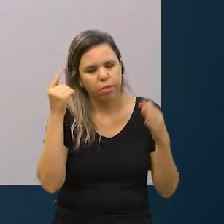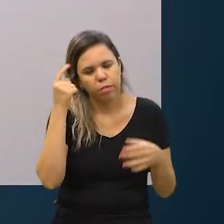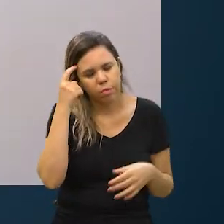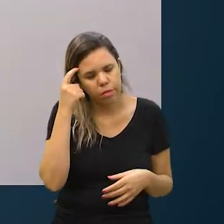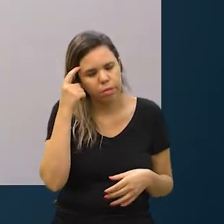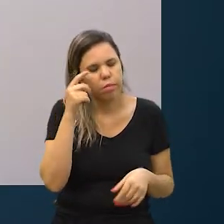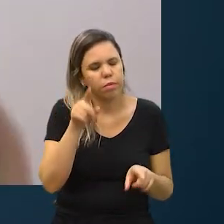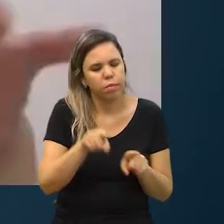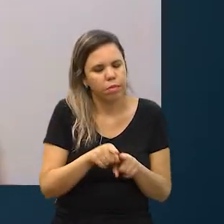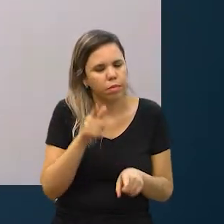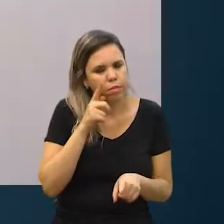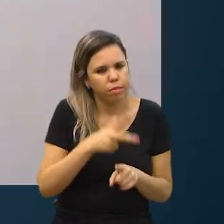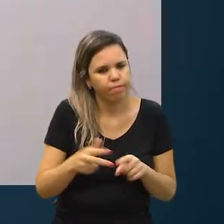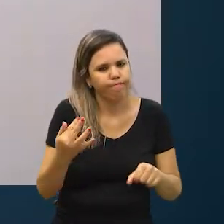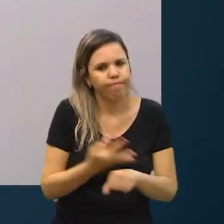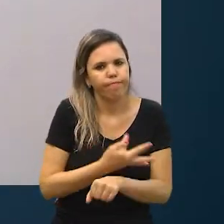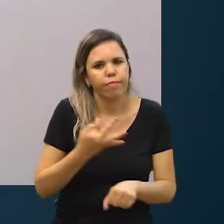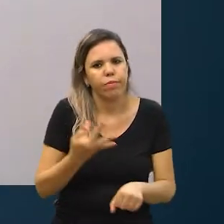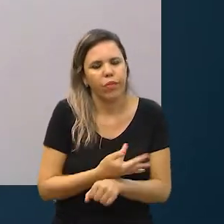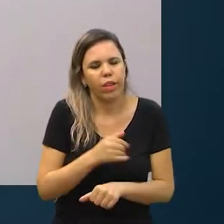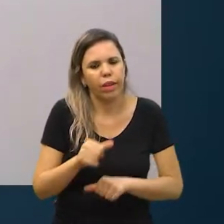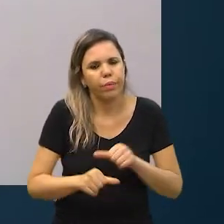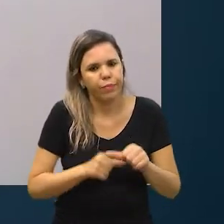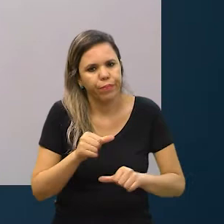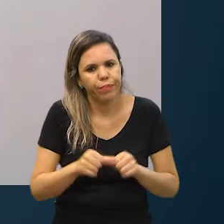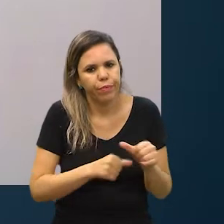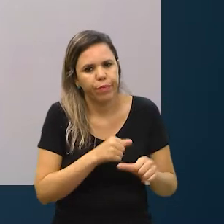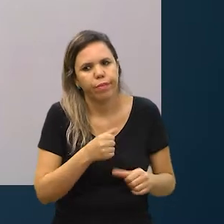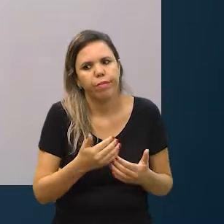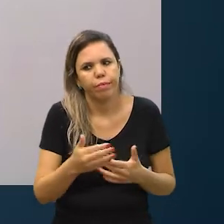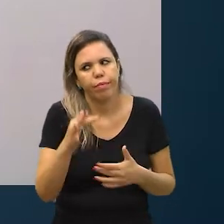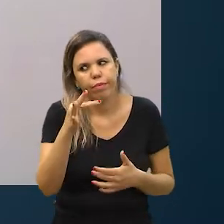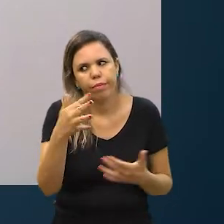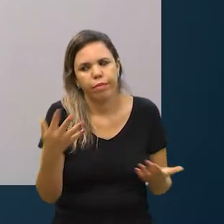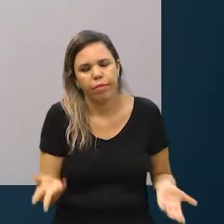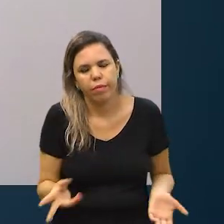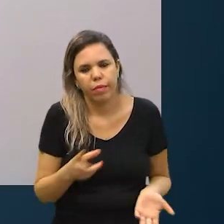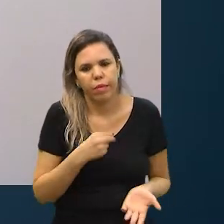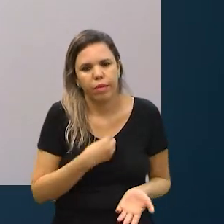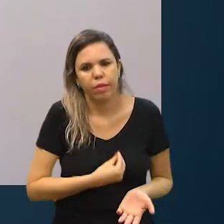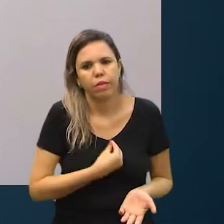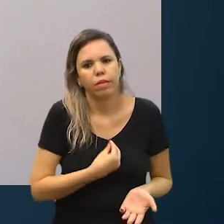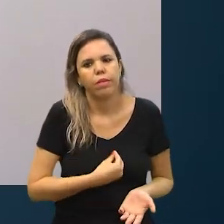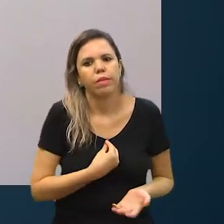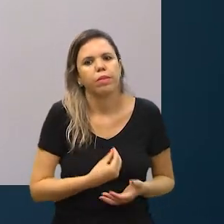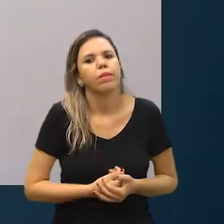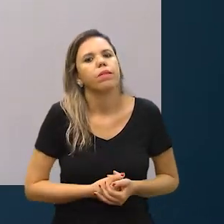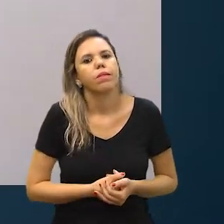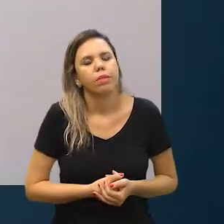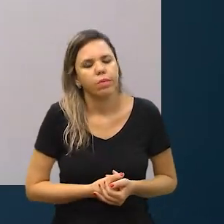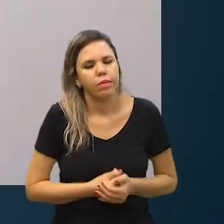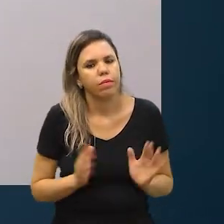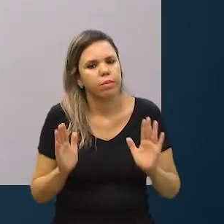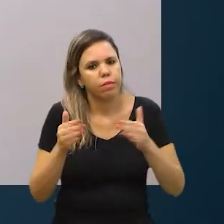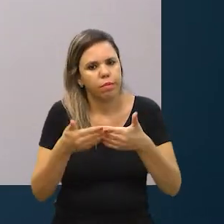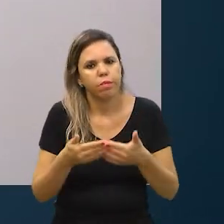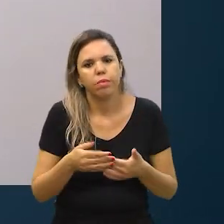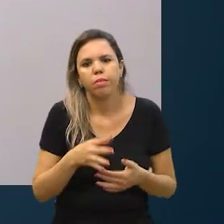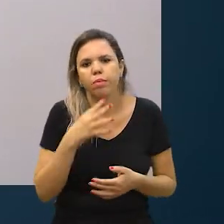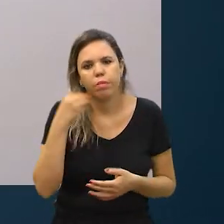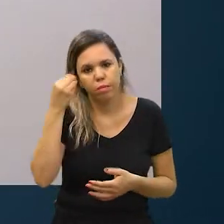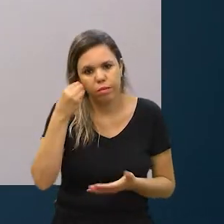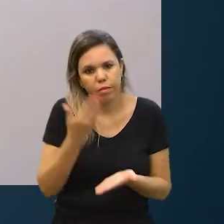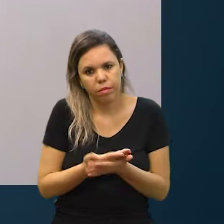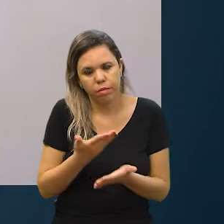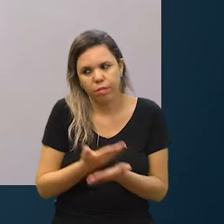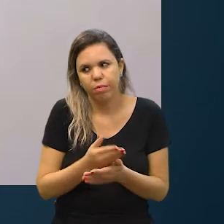para que a gente consiga suportar todas as mudanças que ainda estão por vir, né, na nossa vida. E também, gente, focar no autoconhecimento, né?